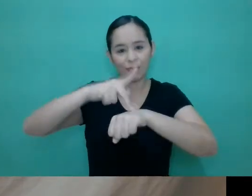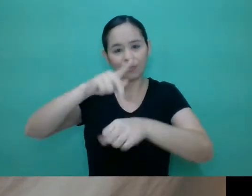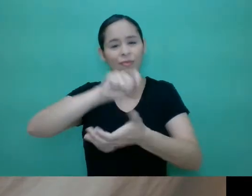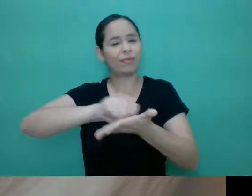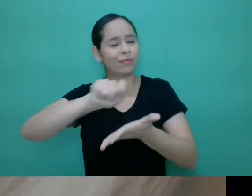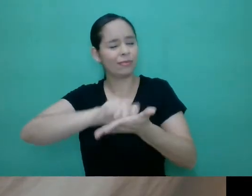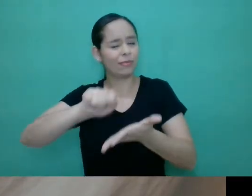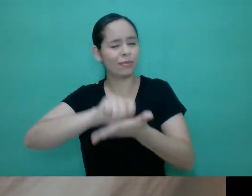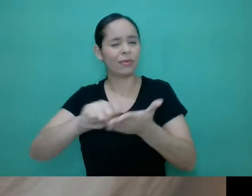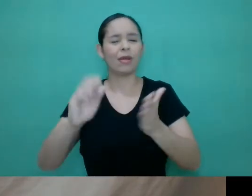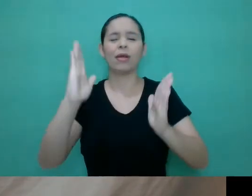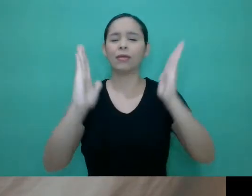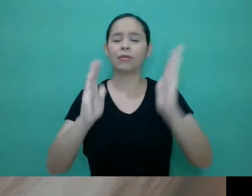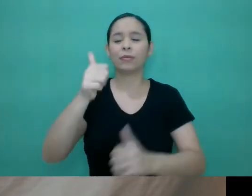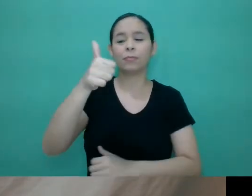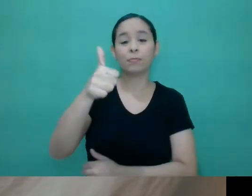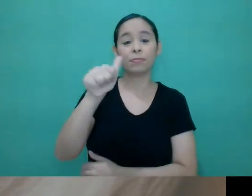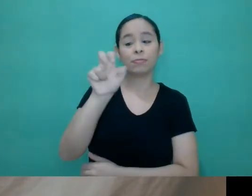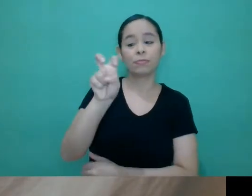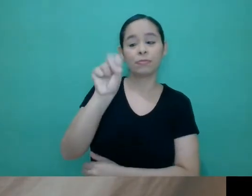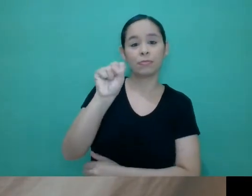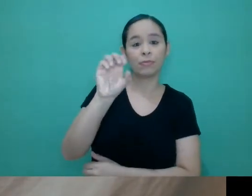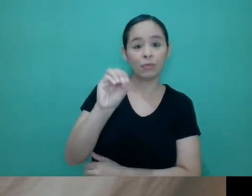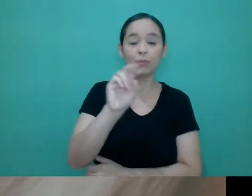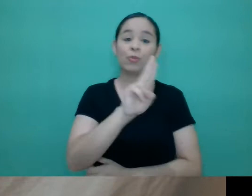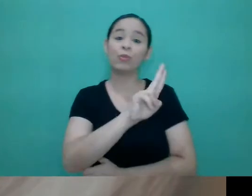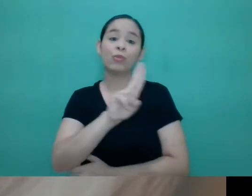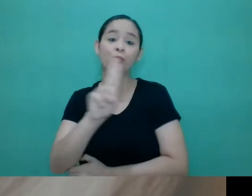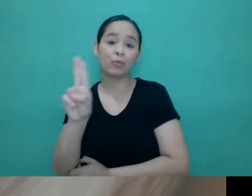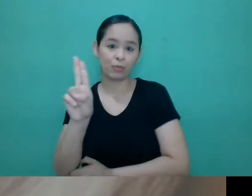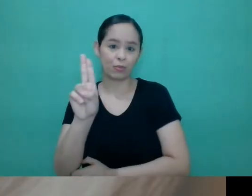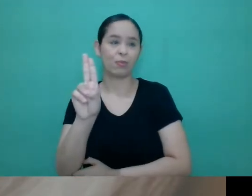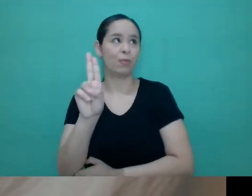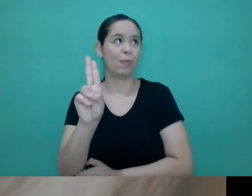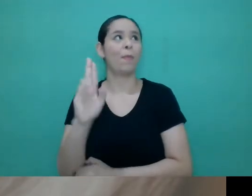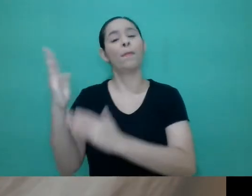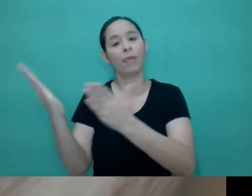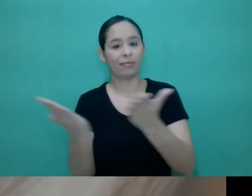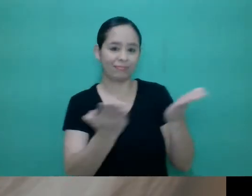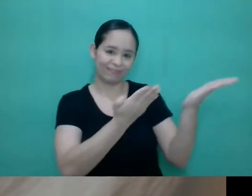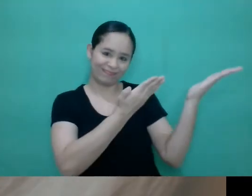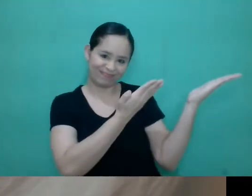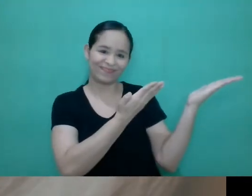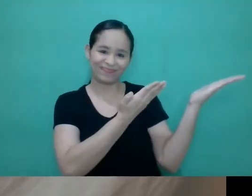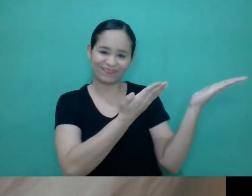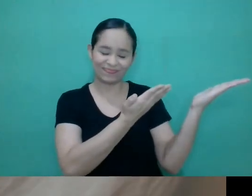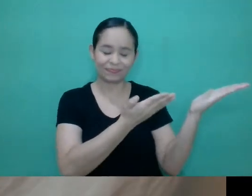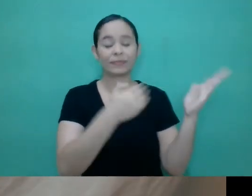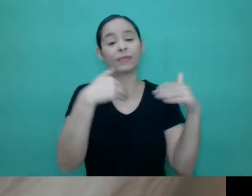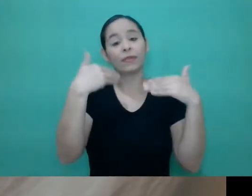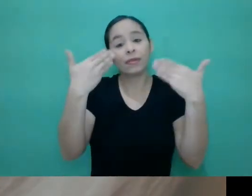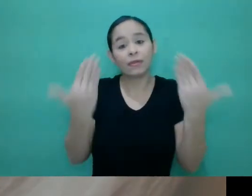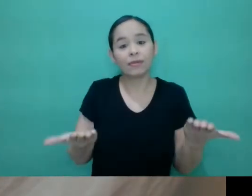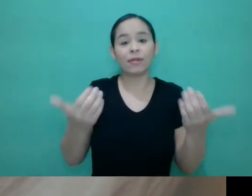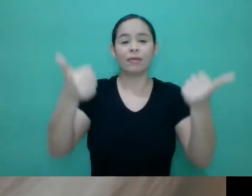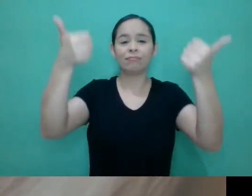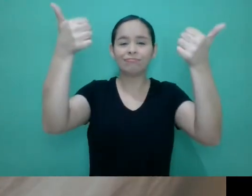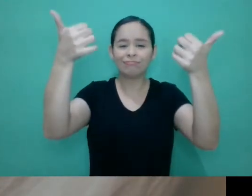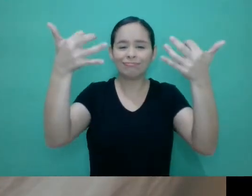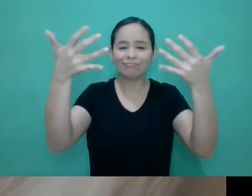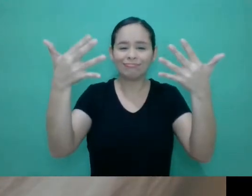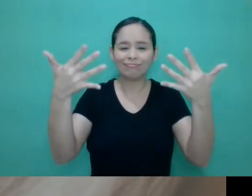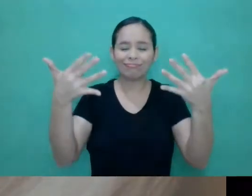que foi publicada em 1580, que se chama Les Essais. né, os ensaios. Ele escreveu,